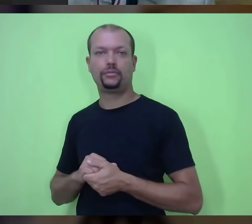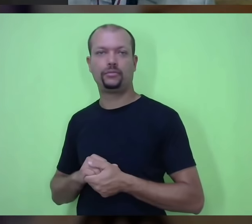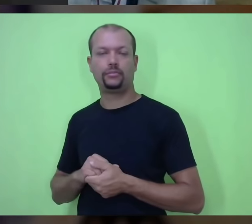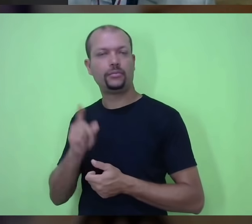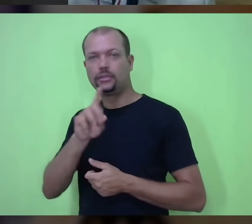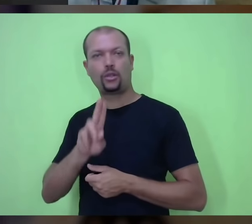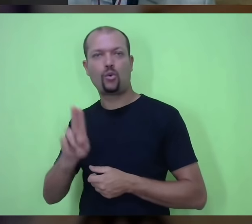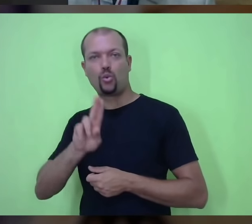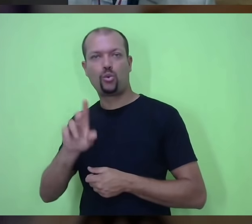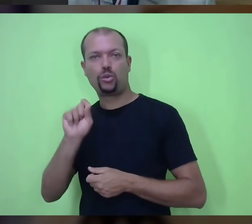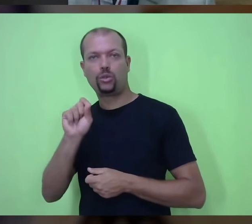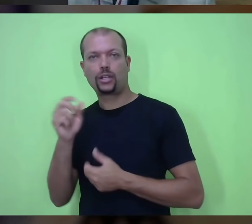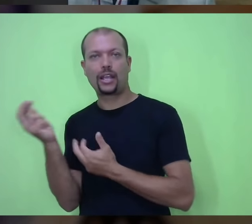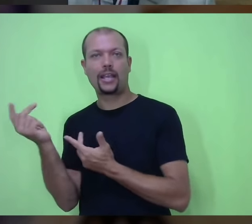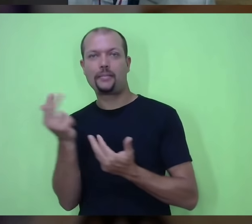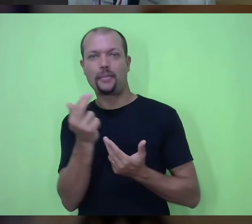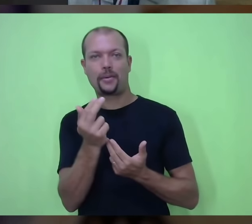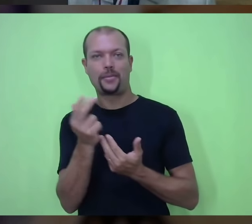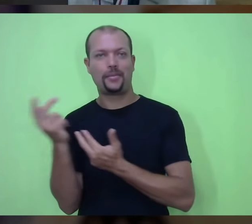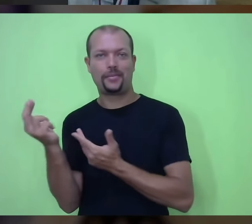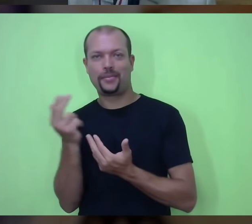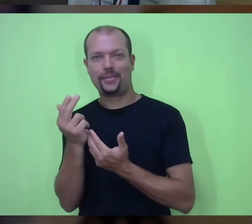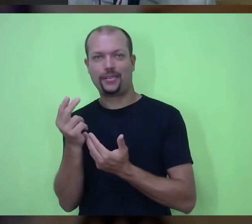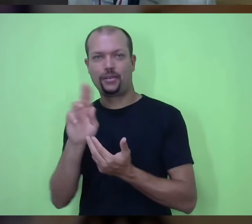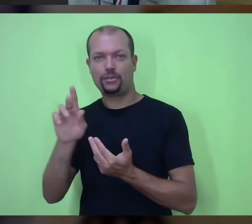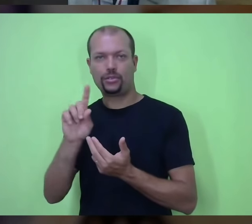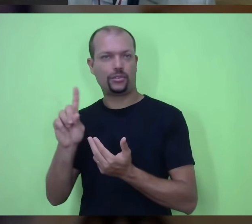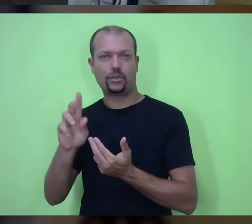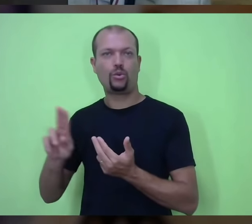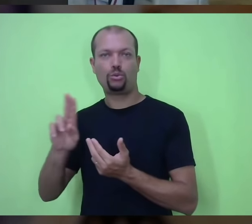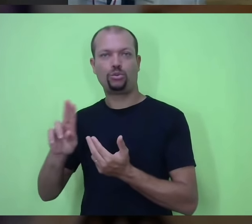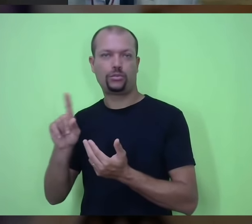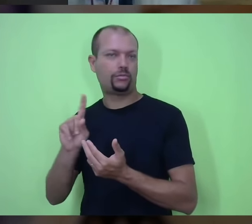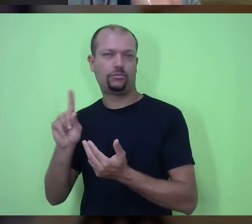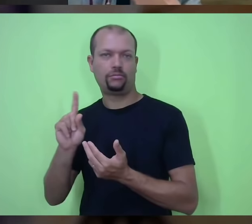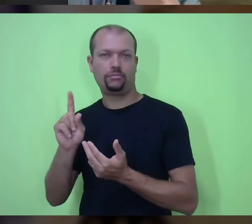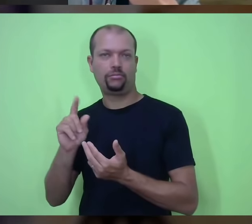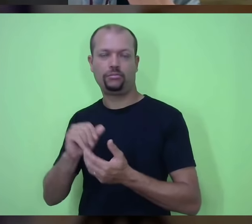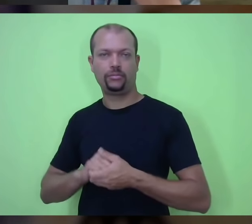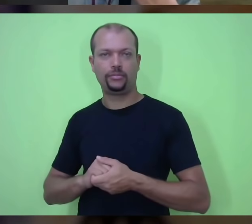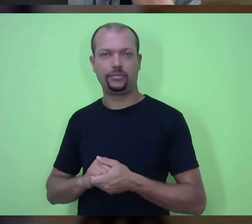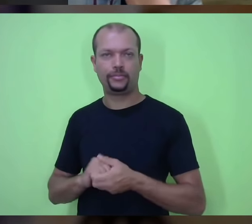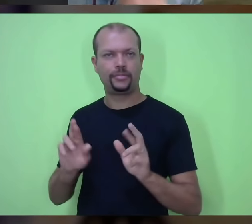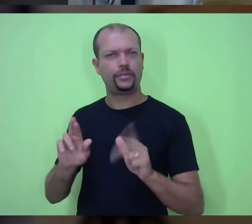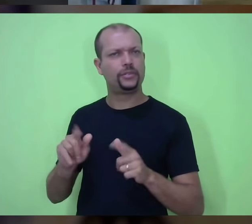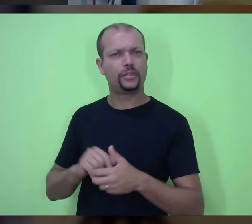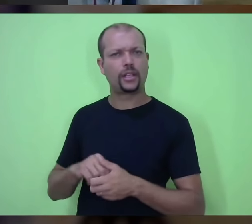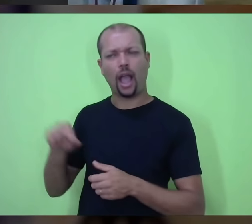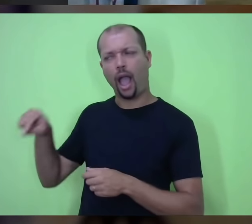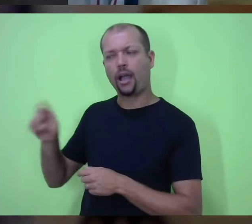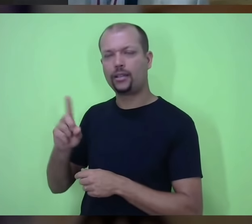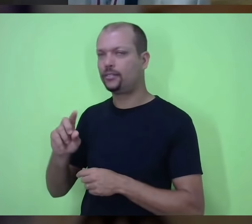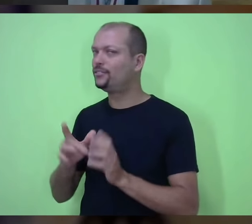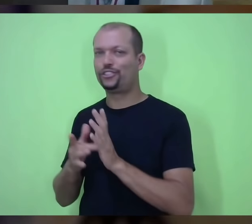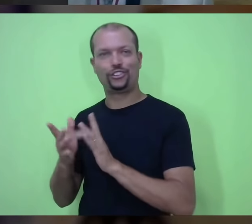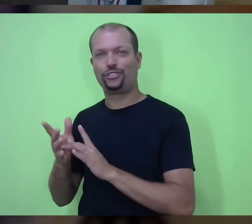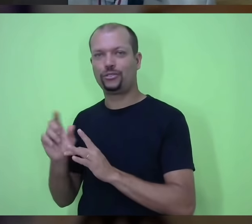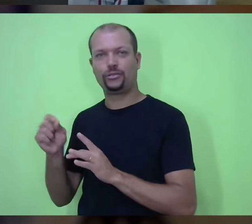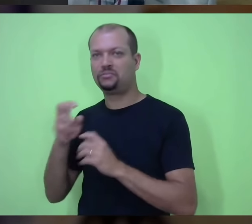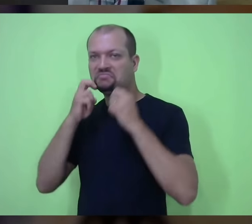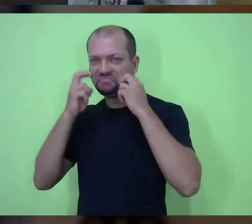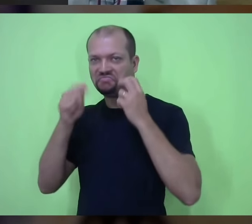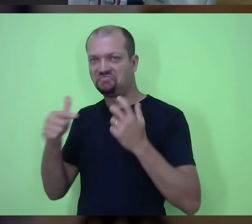usa a expressão irmão, junto com seus irmãos hebreus. Aqui não, Cristo fala que